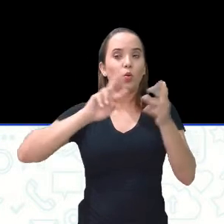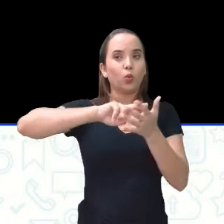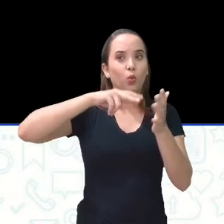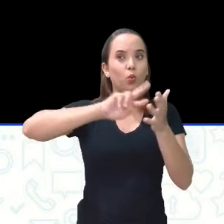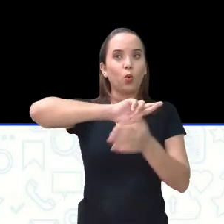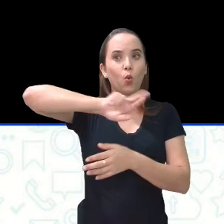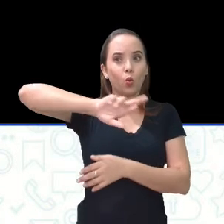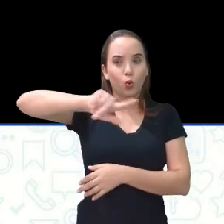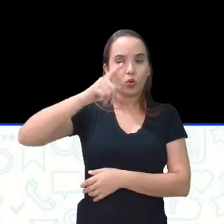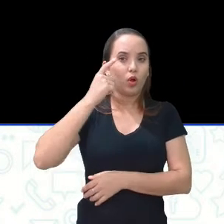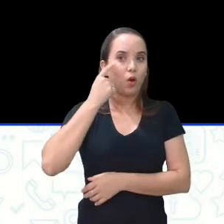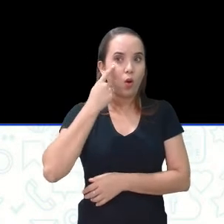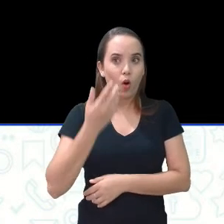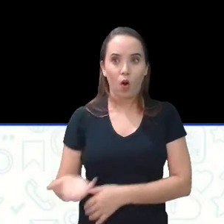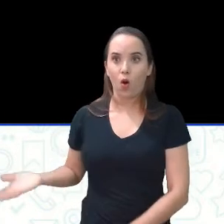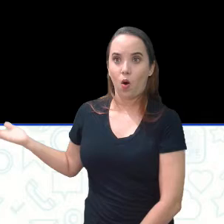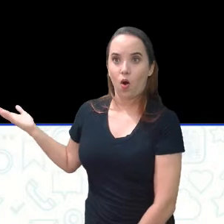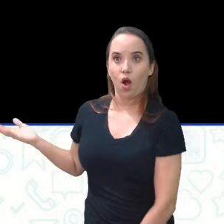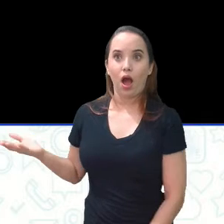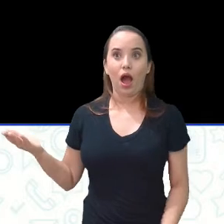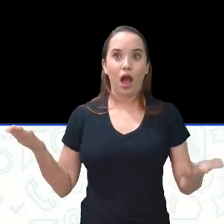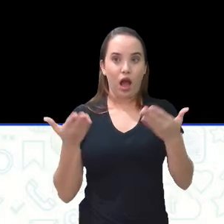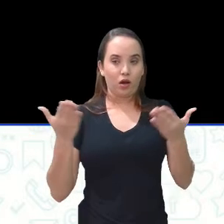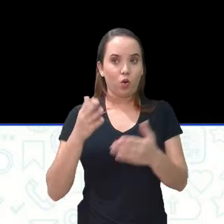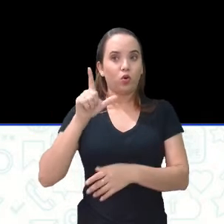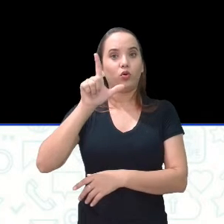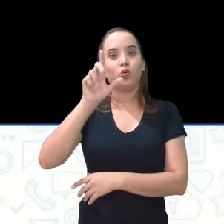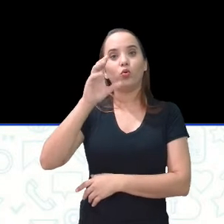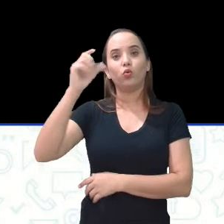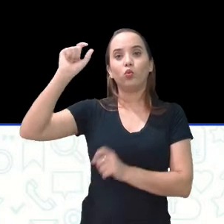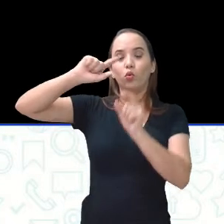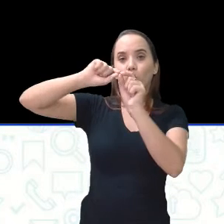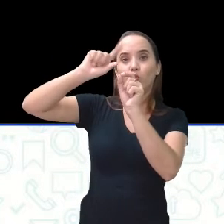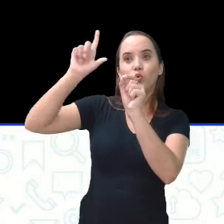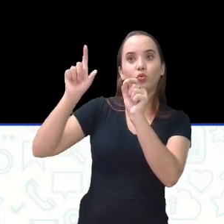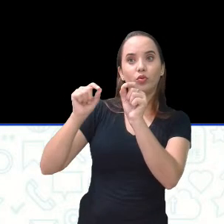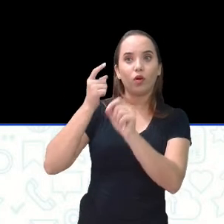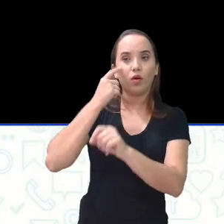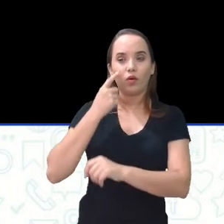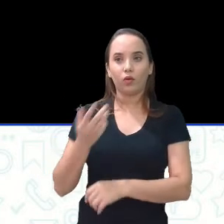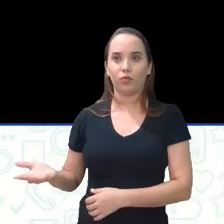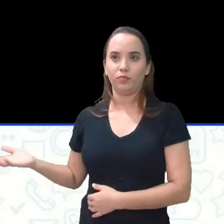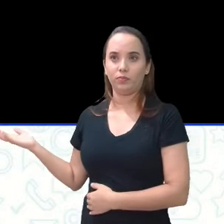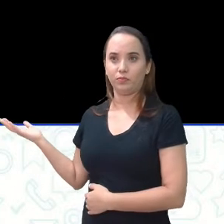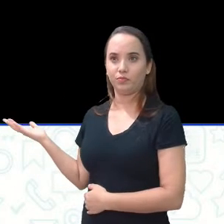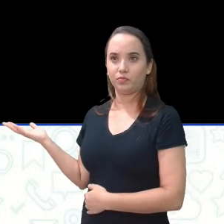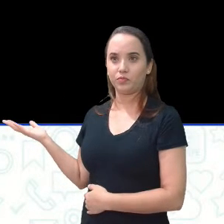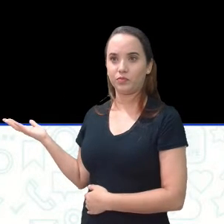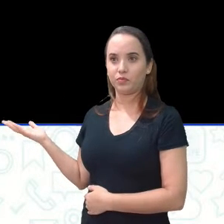lunar. Então, agora a gente vai observar o eclipse lunar.